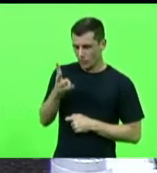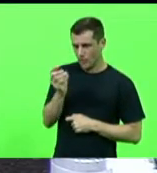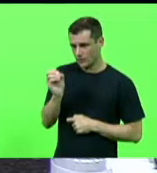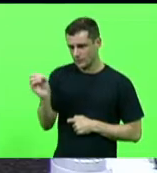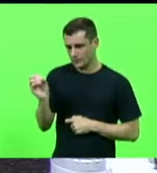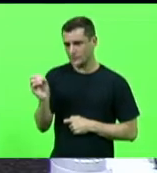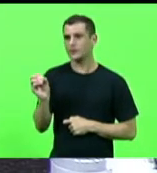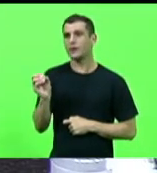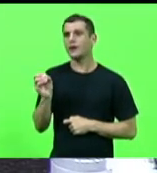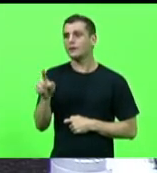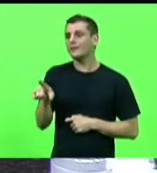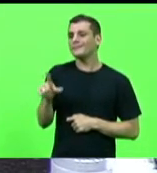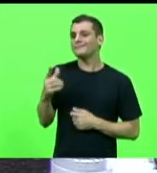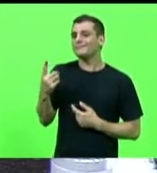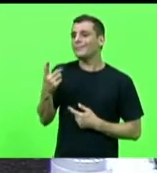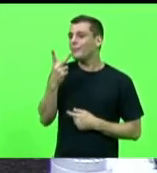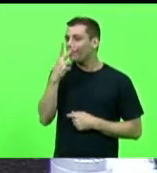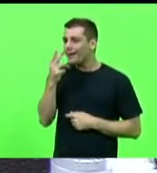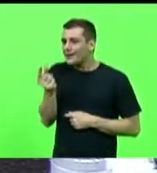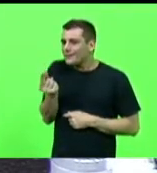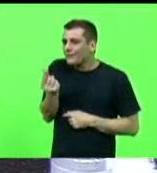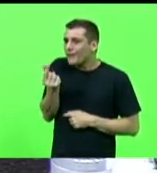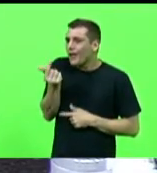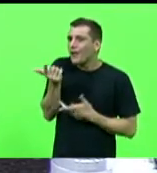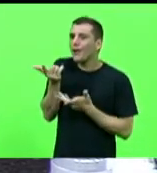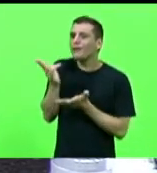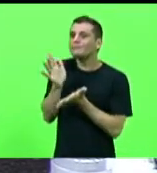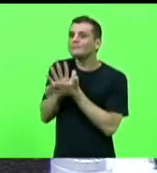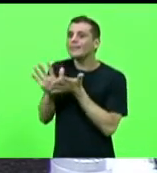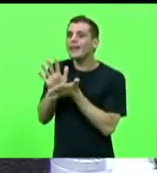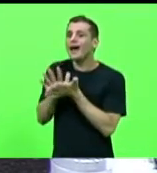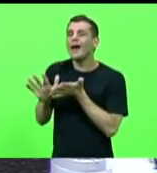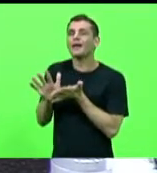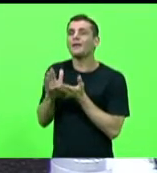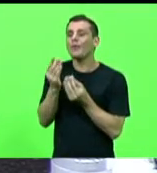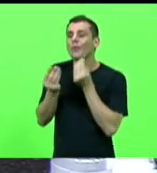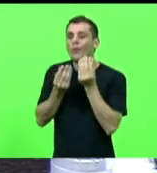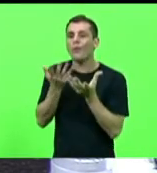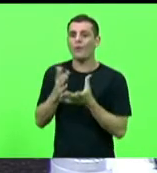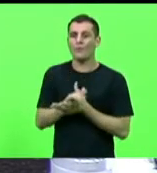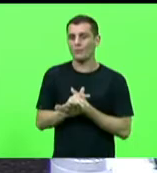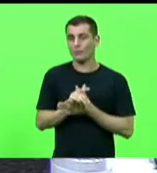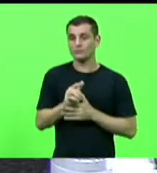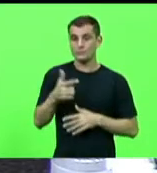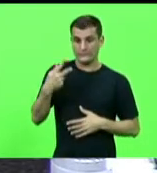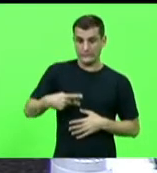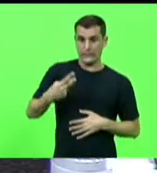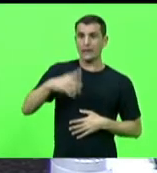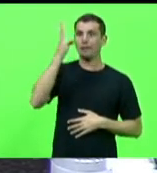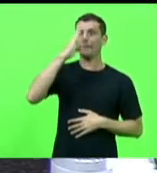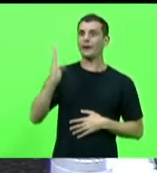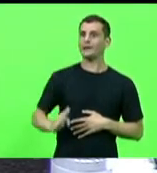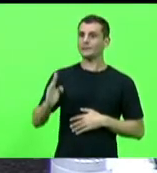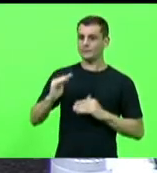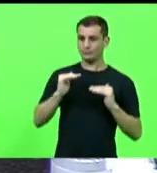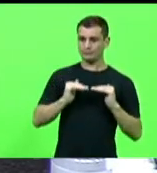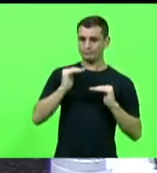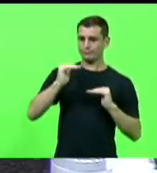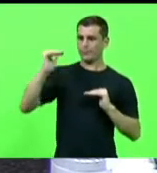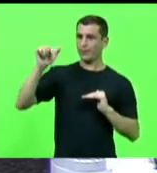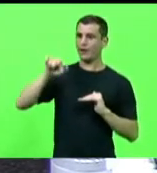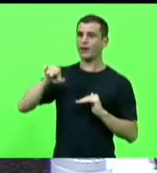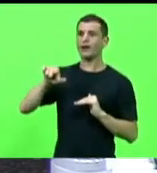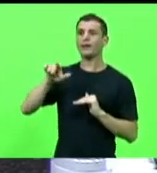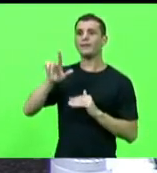é um valor insignificante. A maioria da classe média do Brasil gasta R$ 500, R$ 600 para comer uma pizza